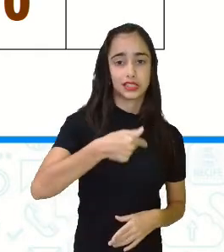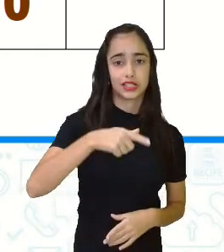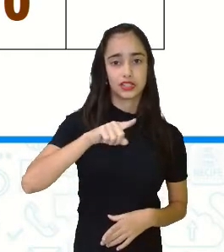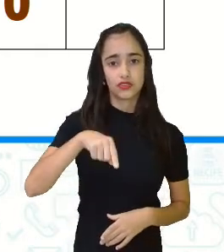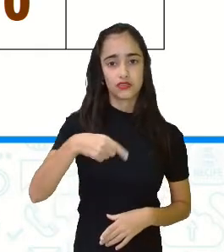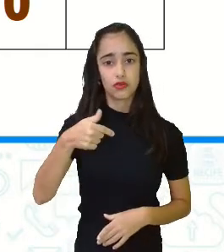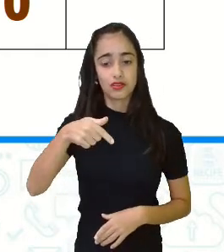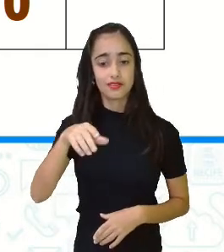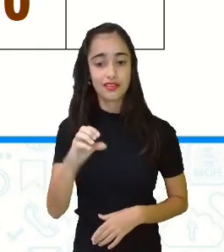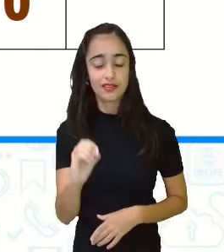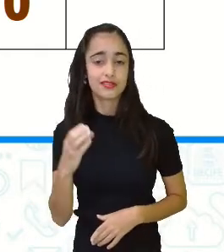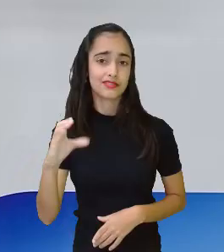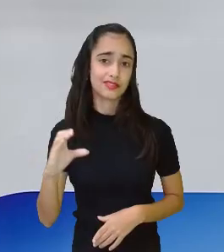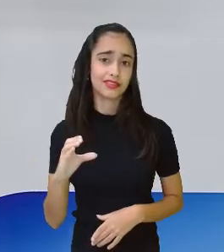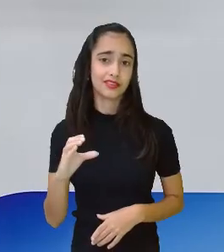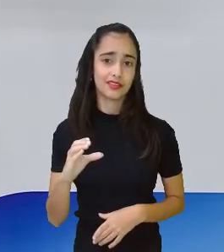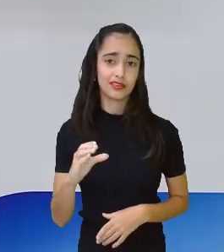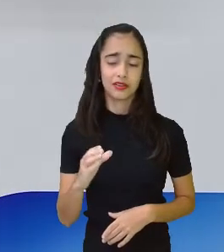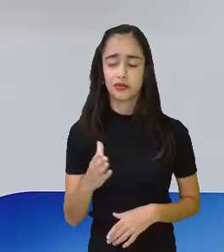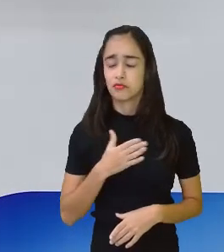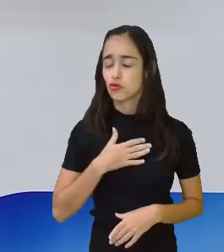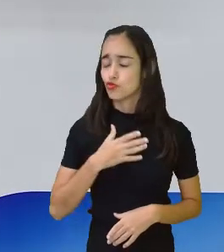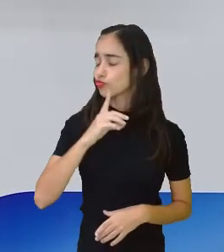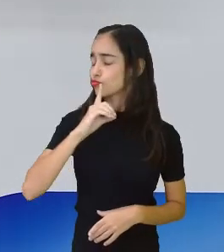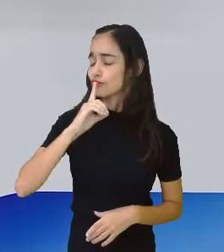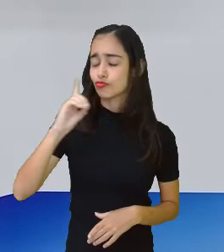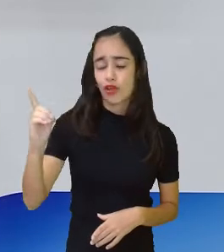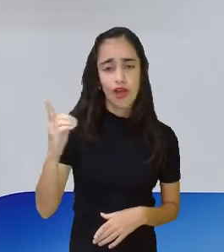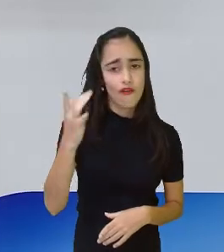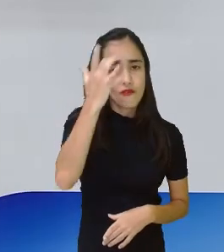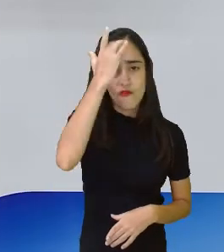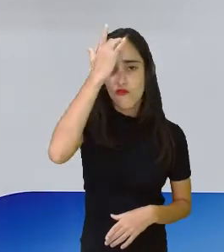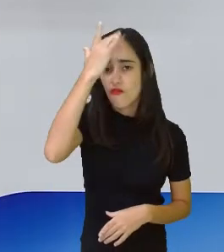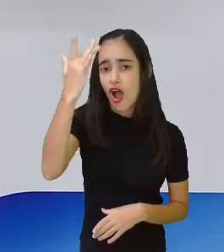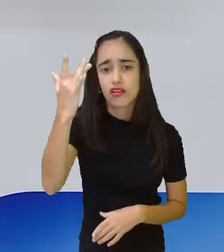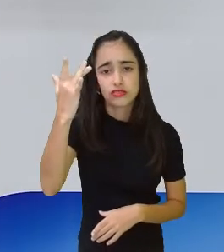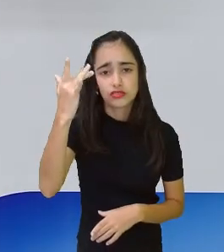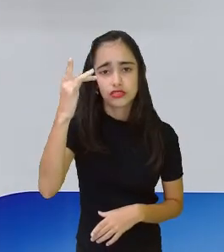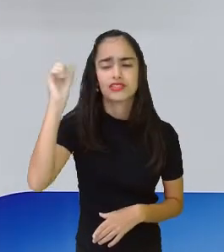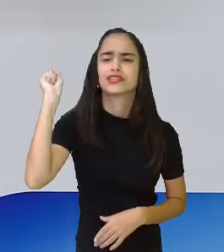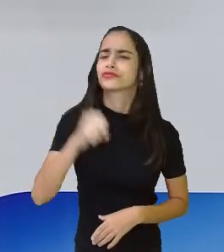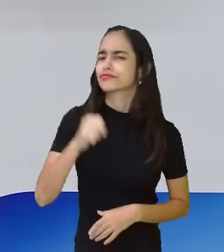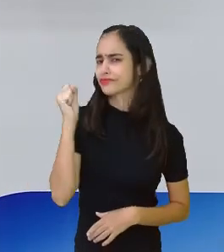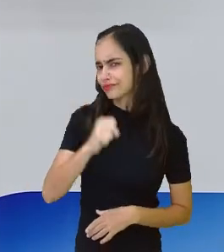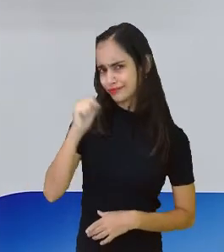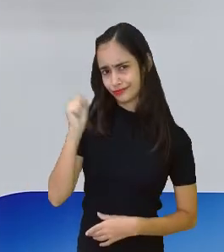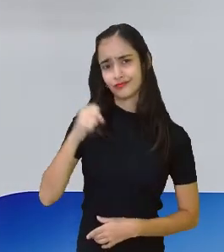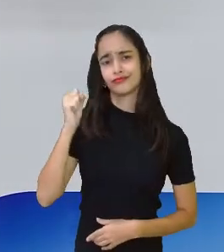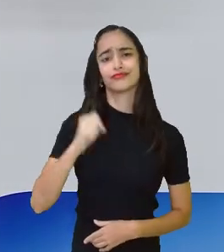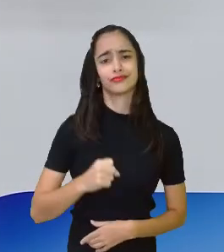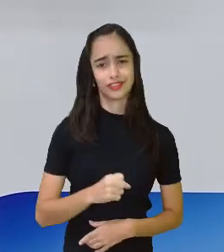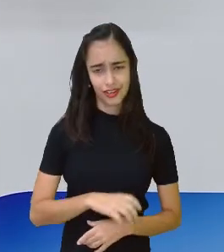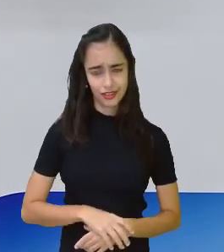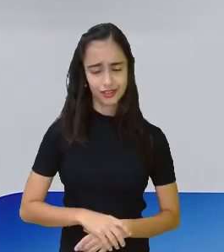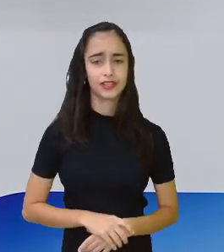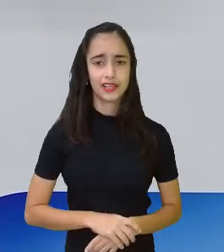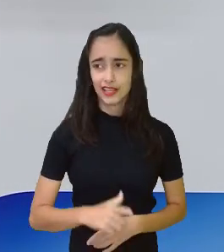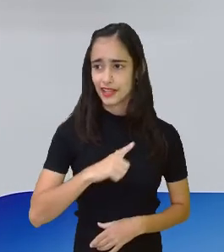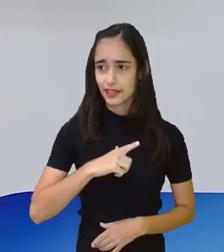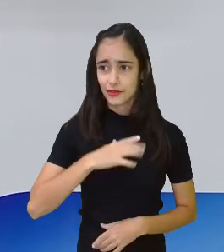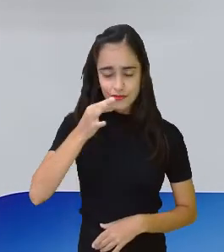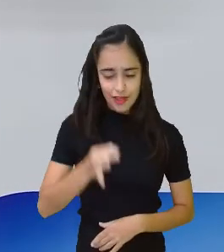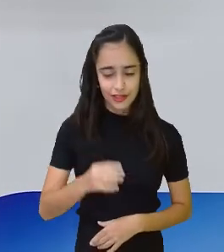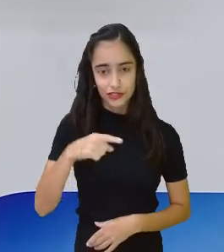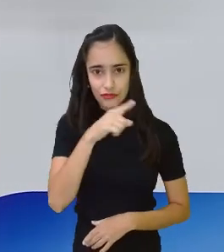37,70. Meu Deus, professor, é muito fácil. Fácil? É fácil demais. Eu tenho certeza que você não vai ter